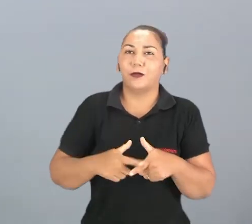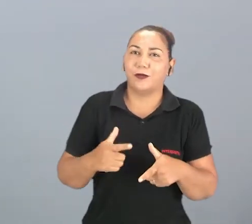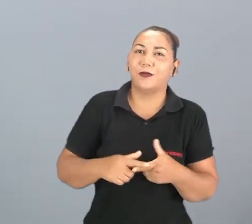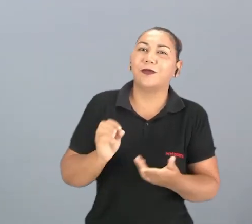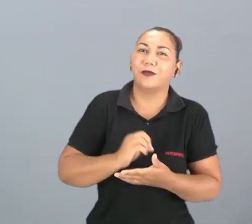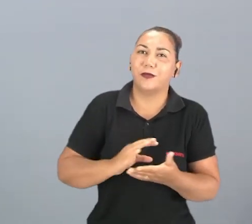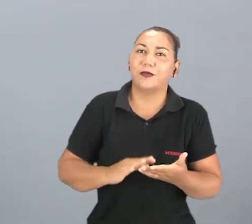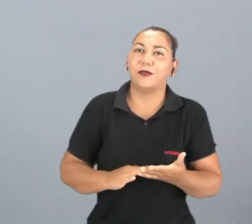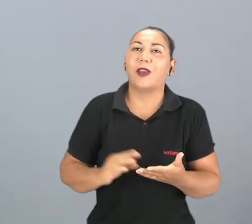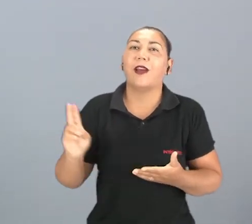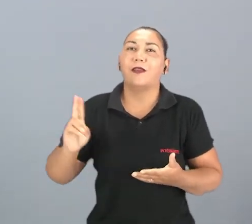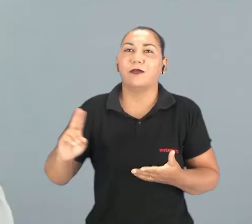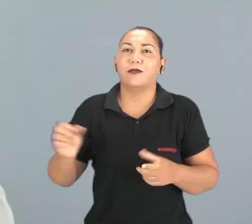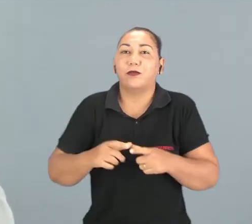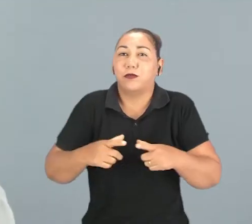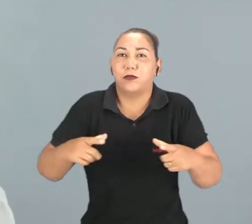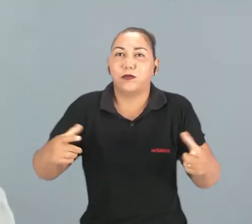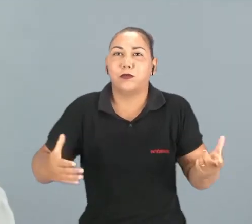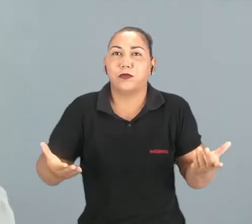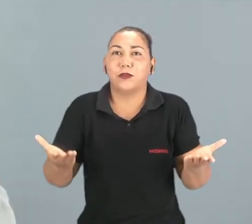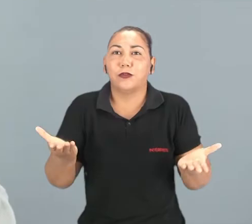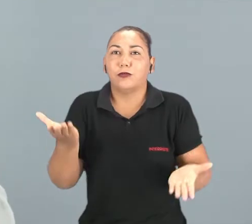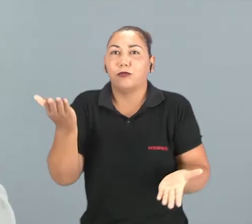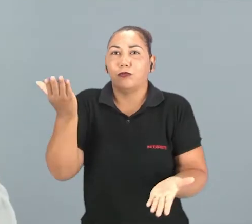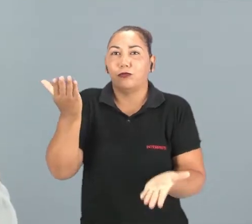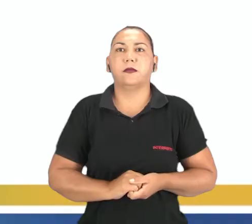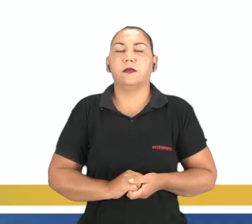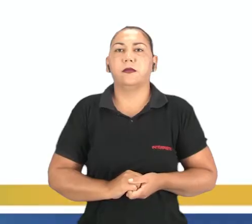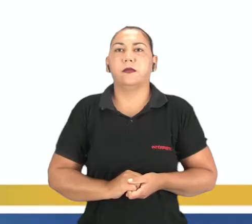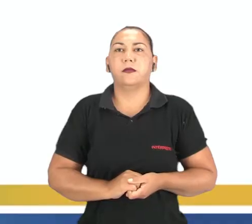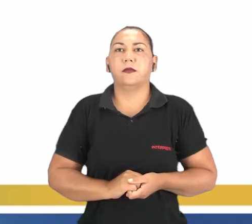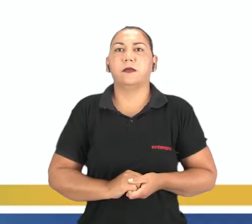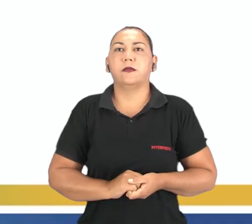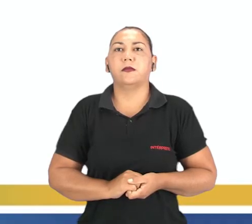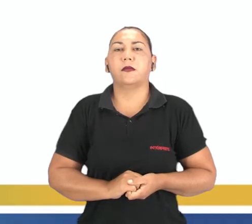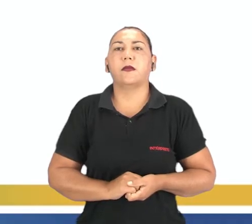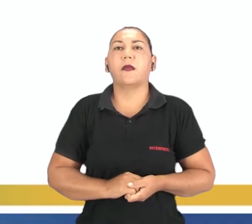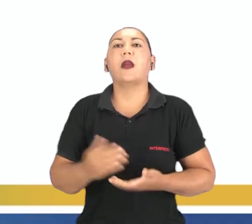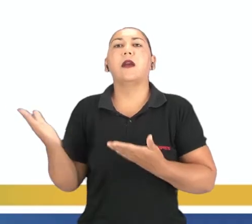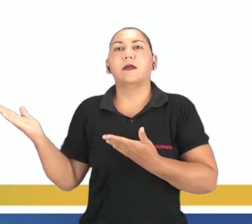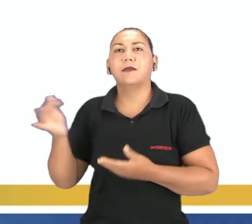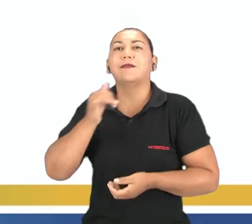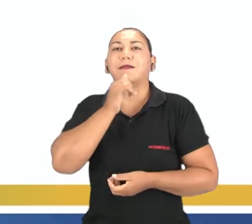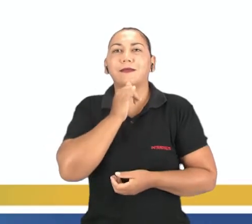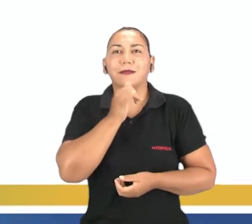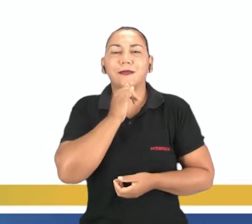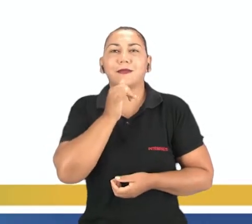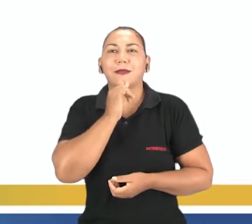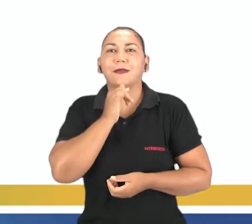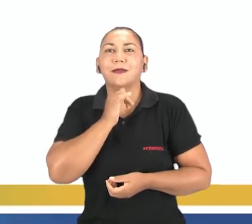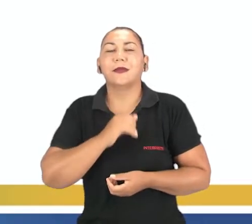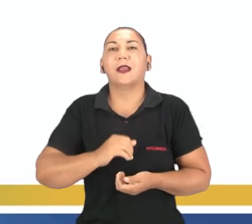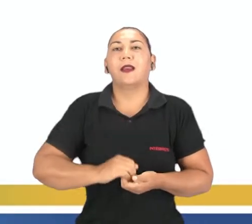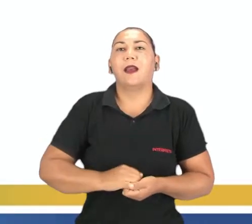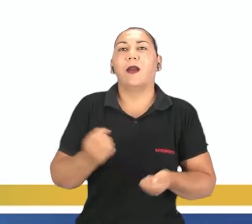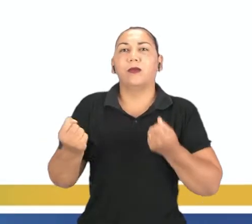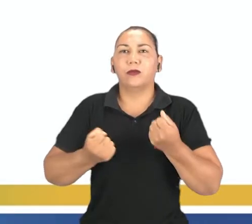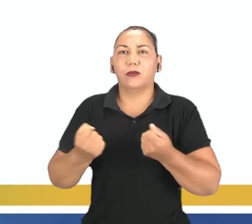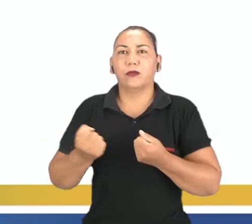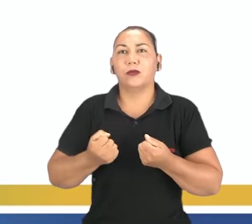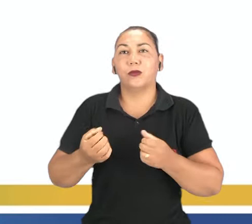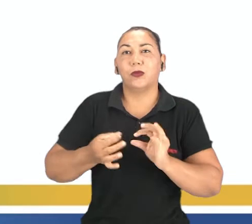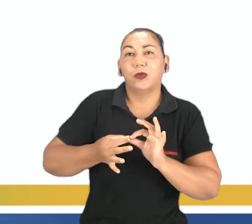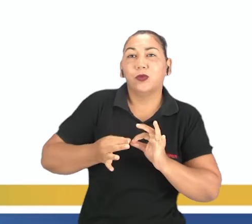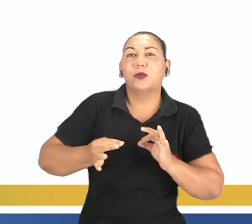ideia, né, de grandezas diretamente e inversamente proporcionais. Então vamos para um exemplo. Digamos que um automóvel ele se locomova